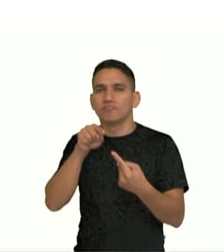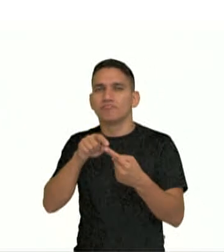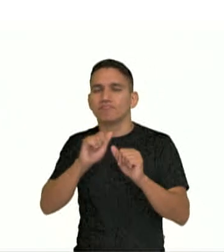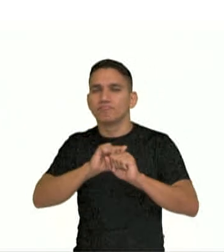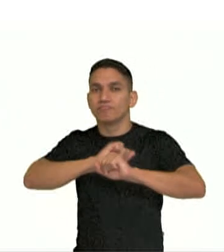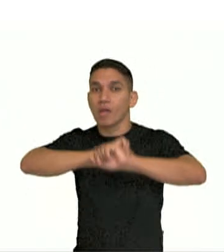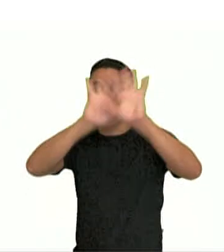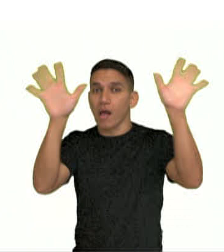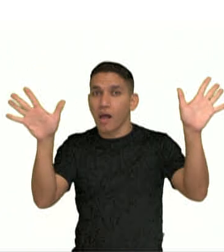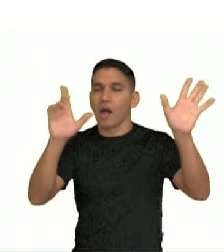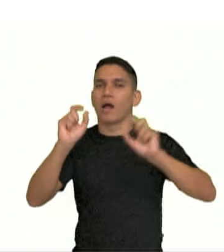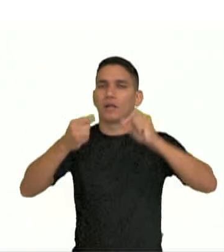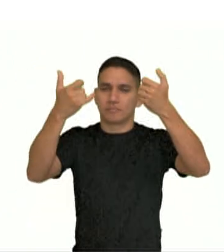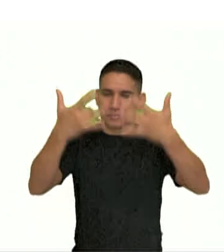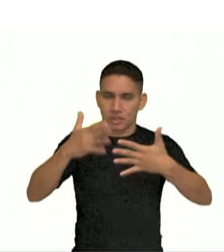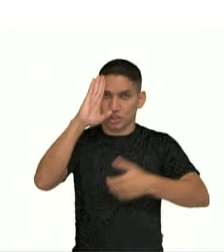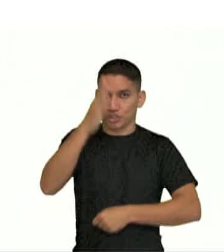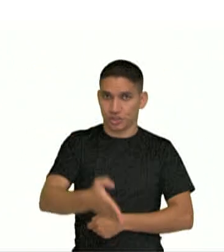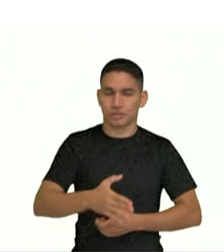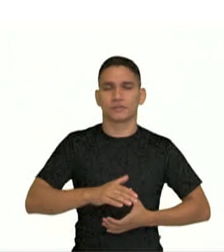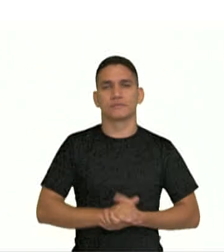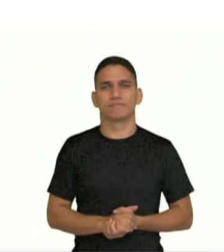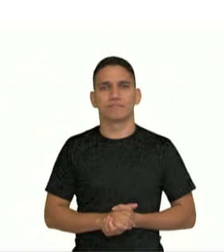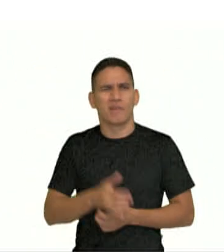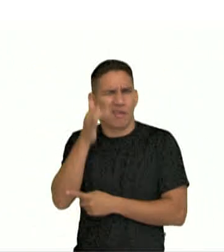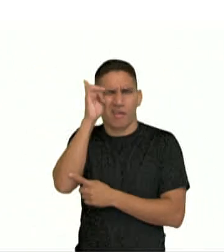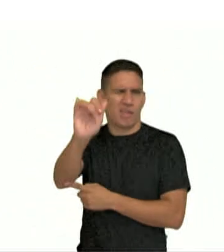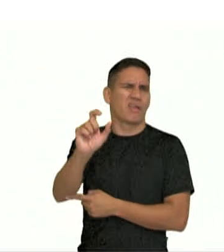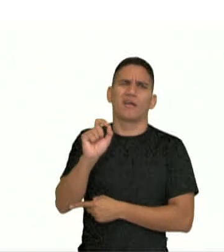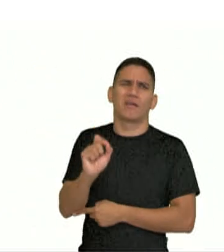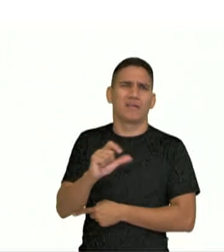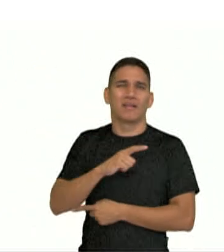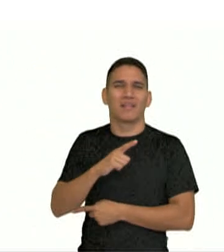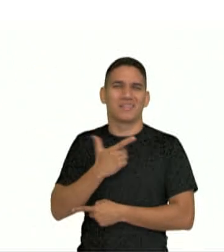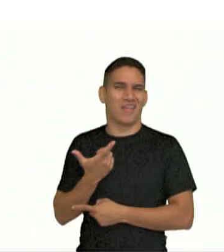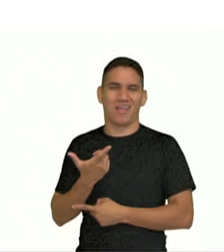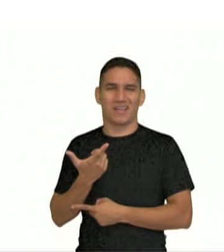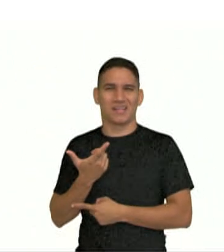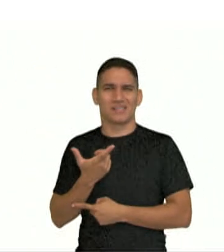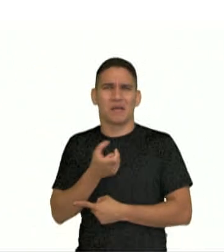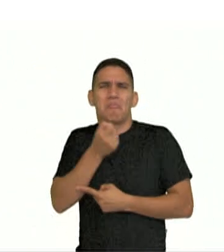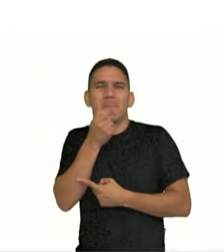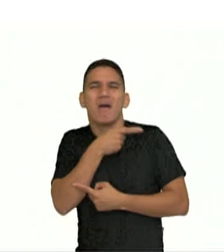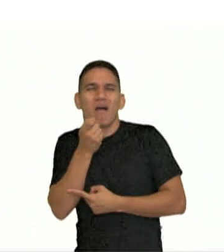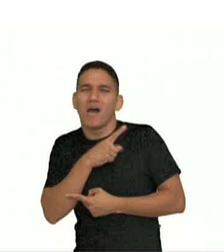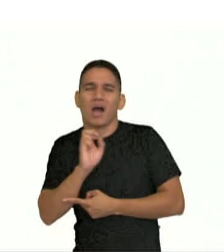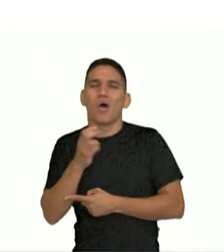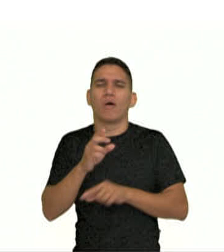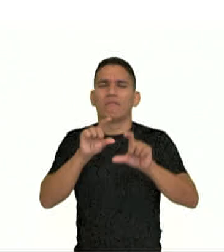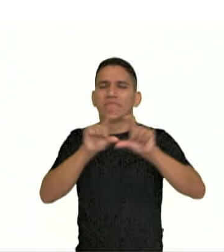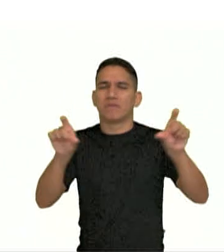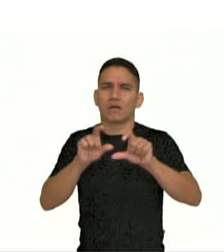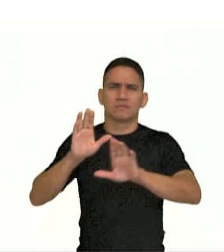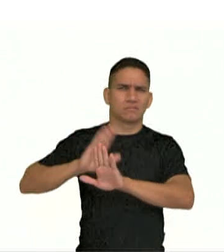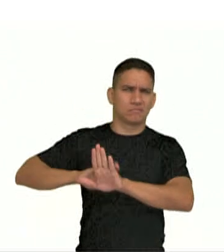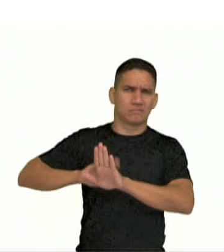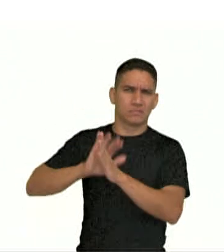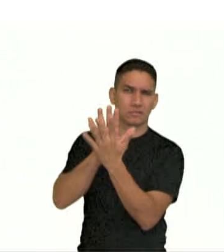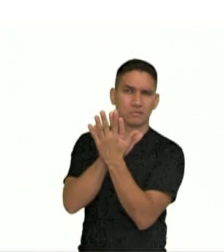Fala objetiva e direta. Evitar trocadinhos ou frases de duplo